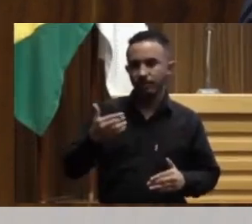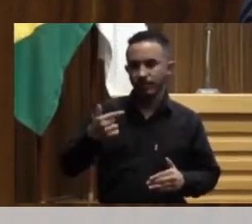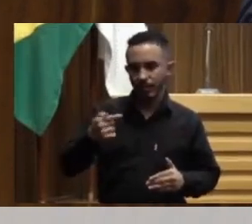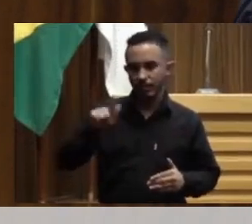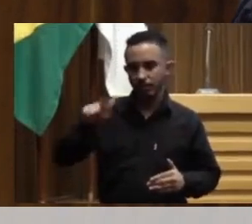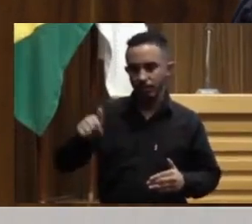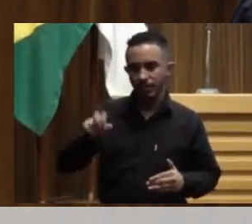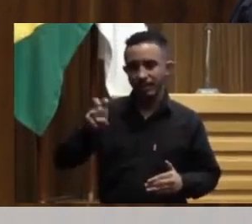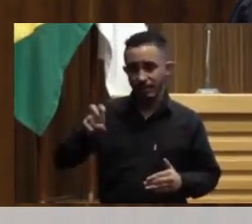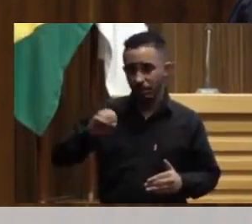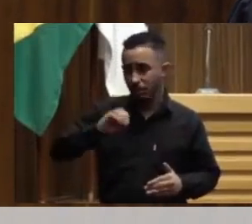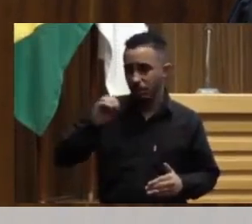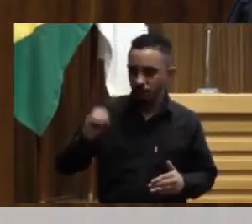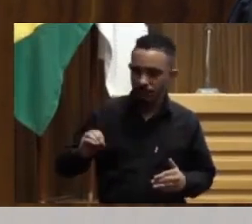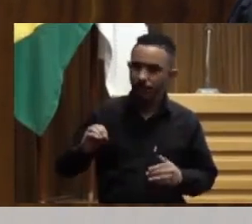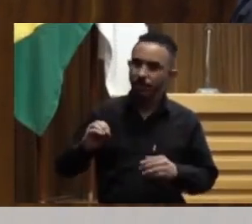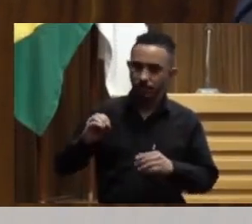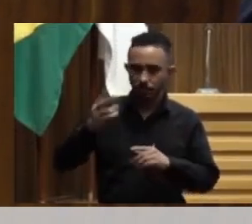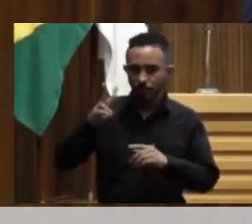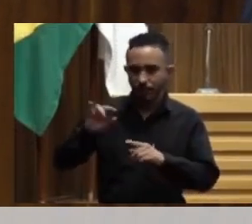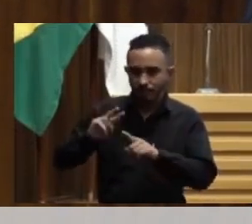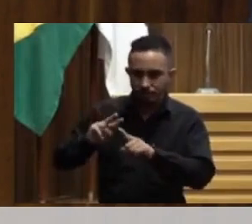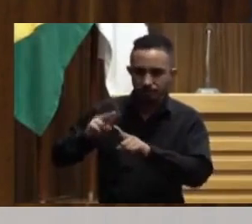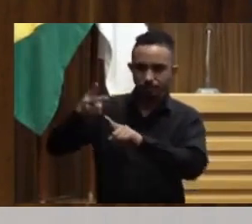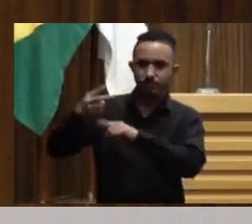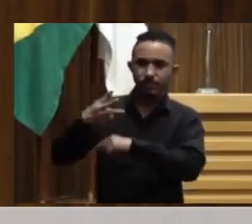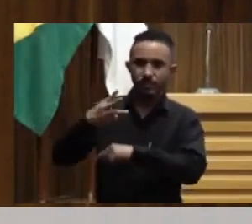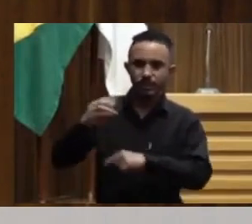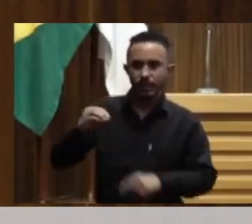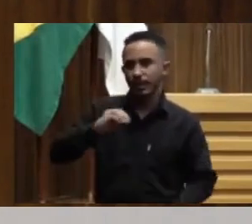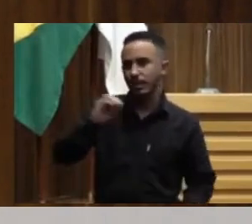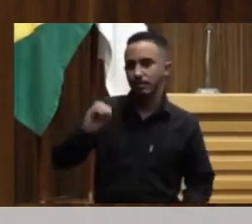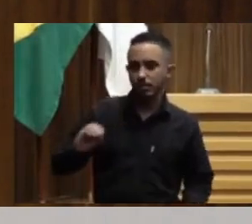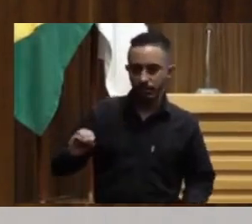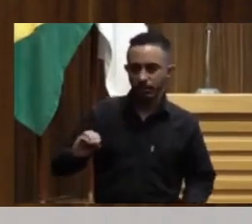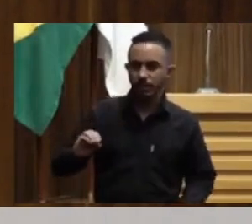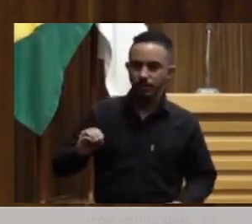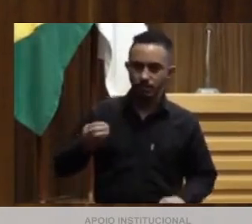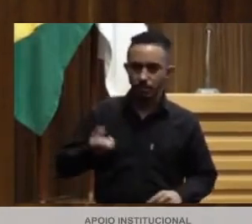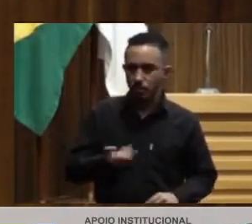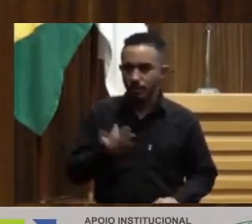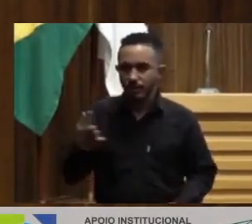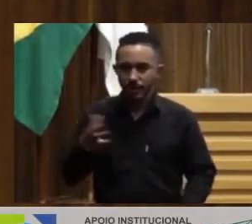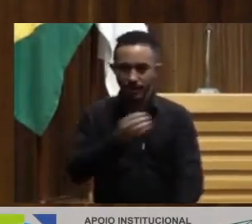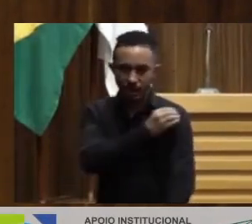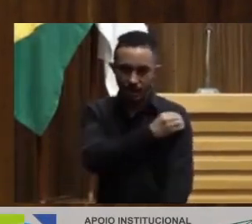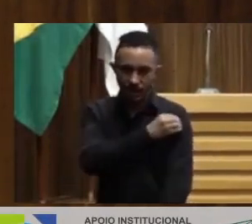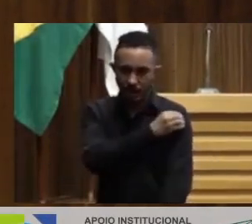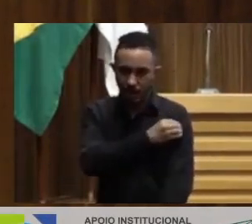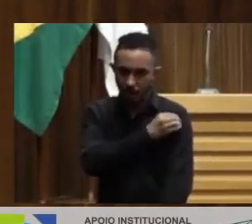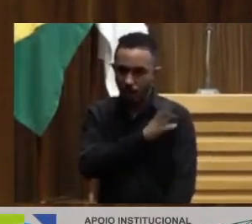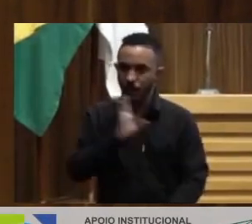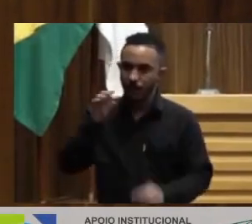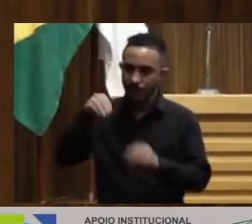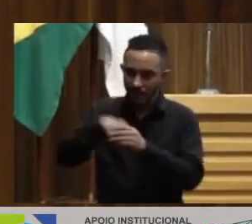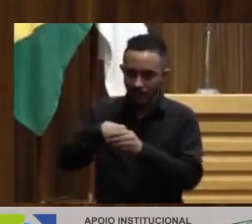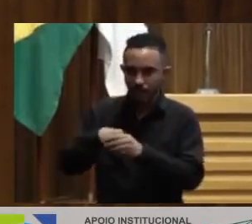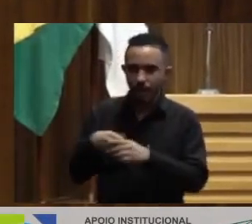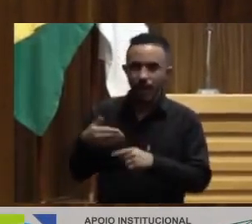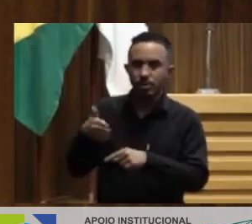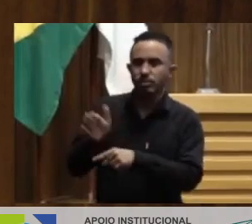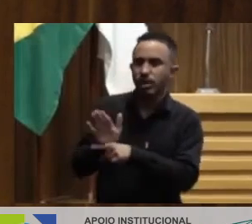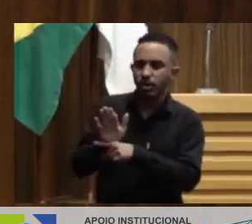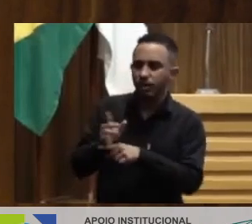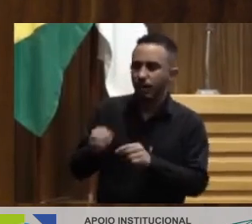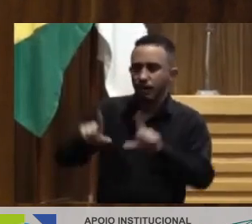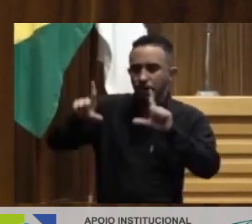27,5% e deveremos ir para 30% a presença de etanol, descarbonizando, ajudando o meio